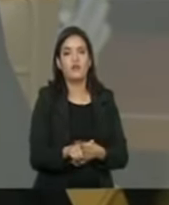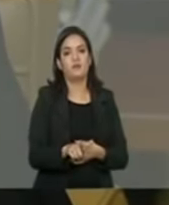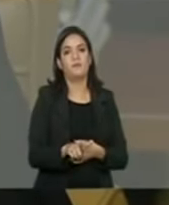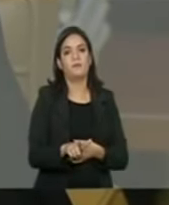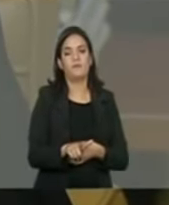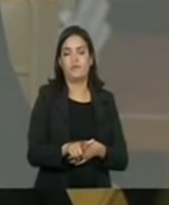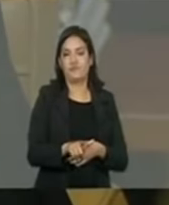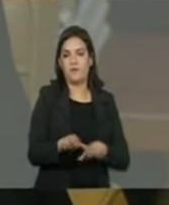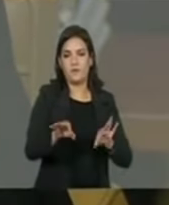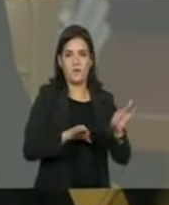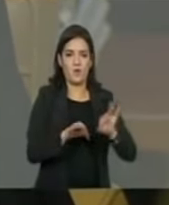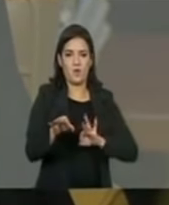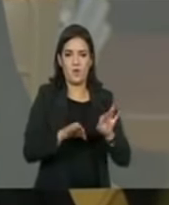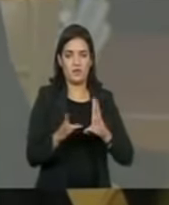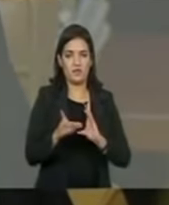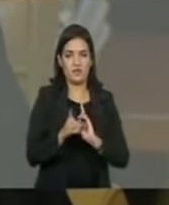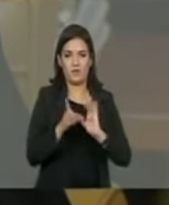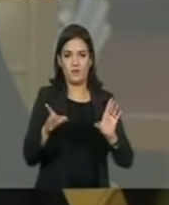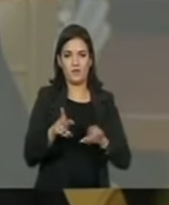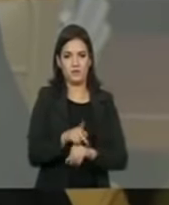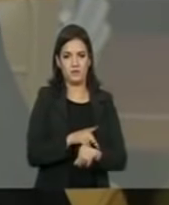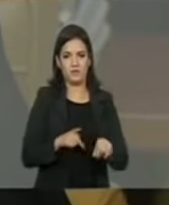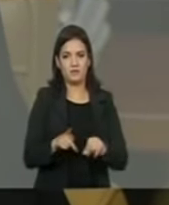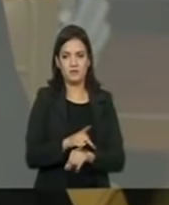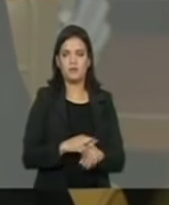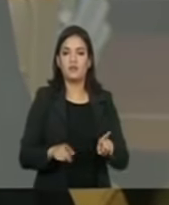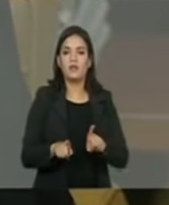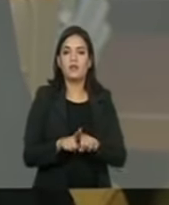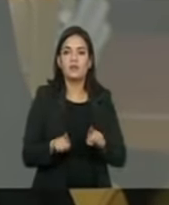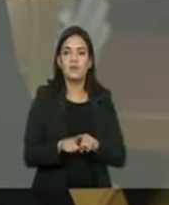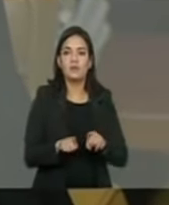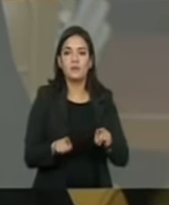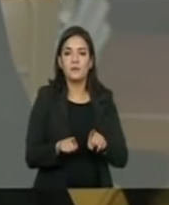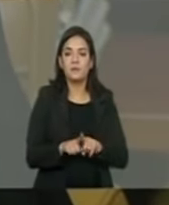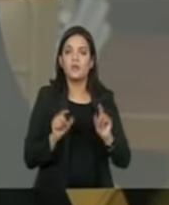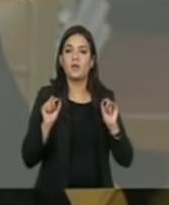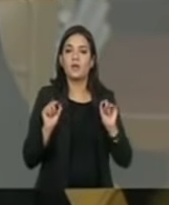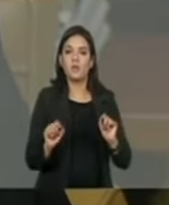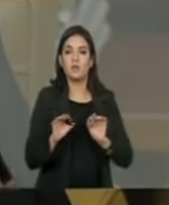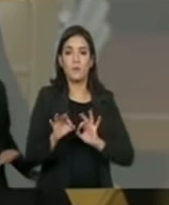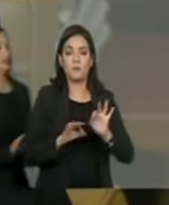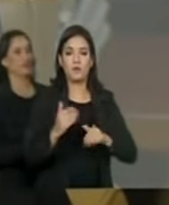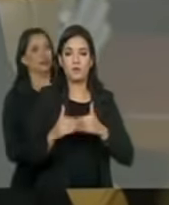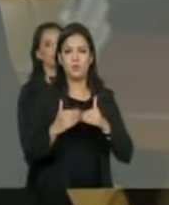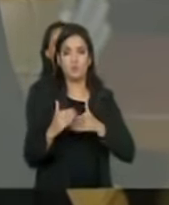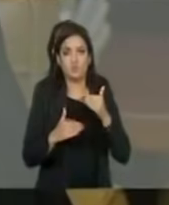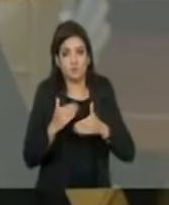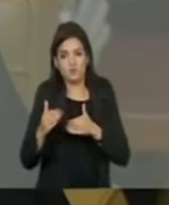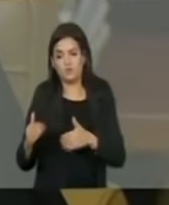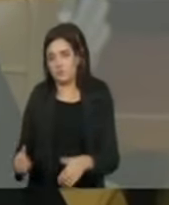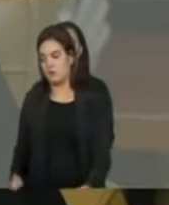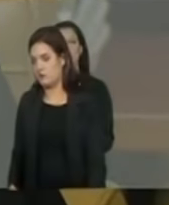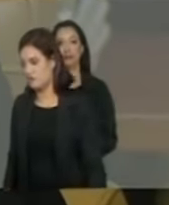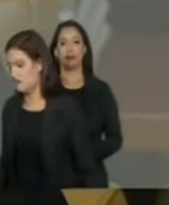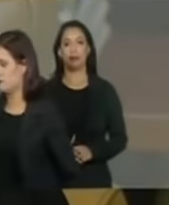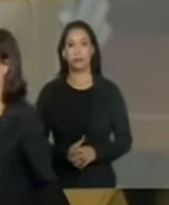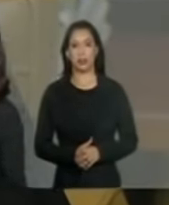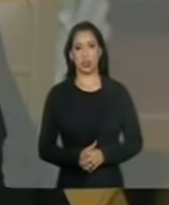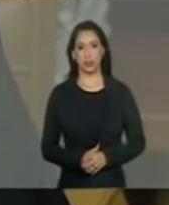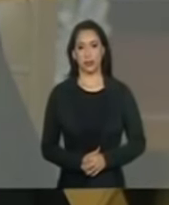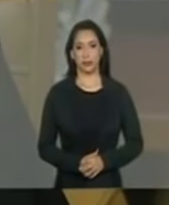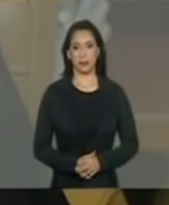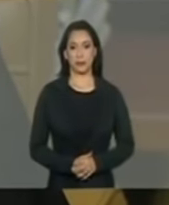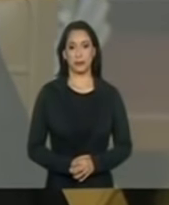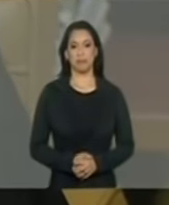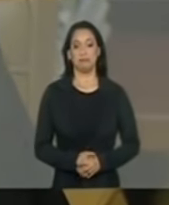ordem democrática em nosso país e mais diretamente no plano da construção de uma jurisprudência das liberdades